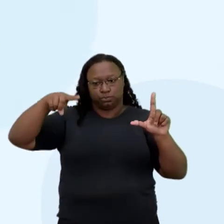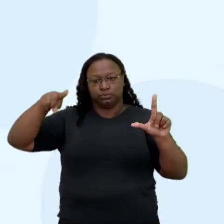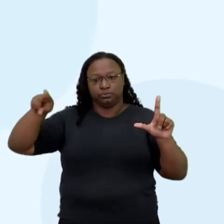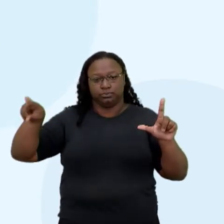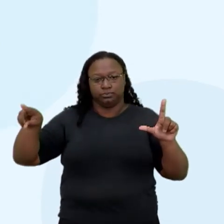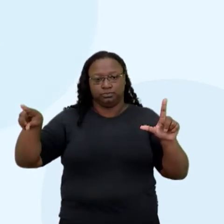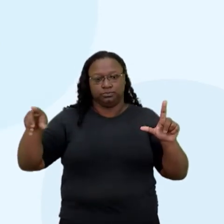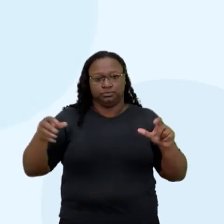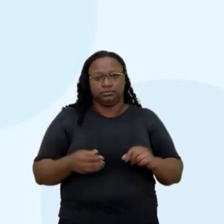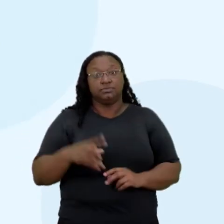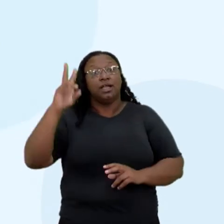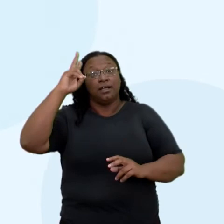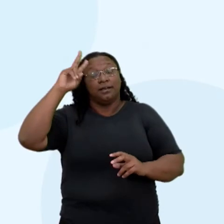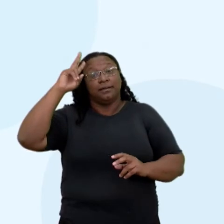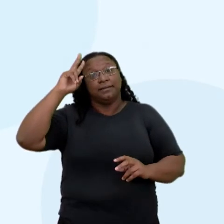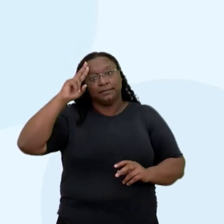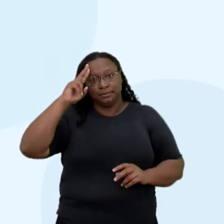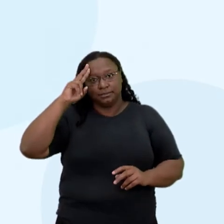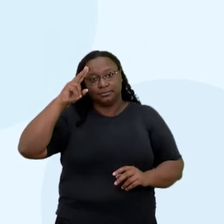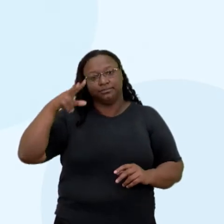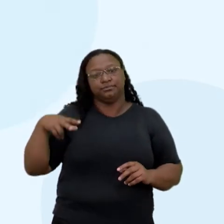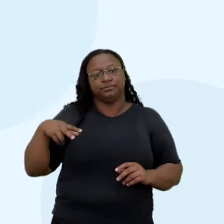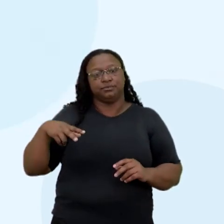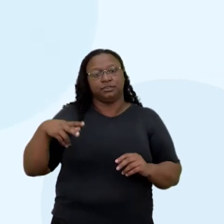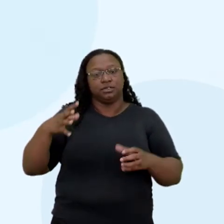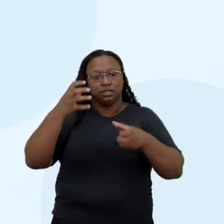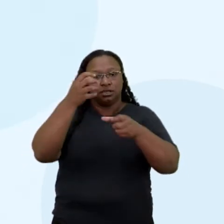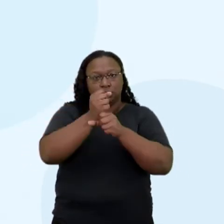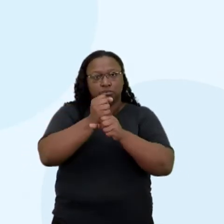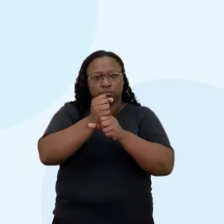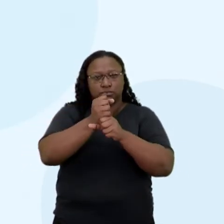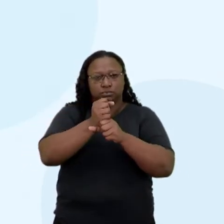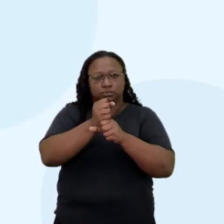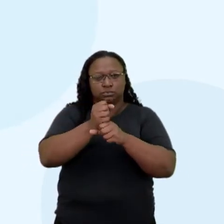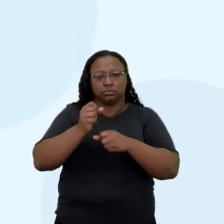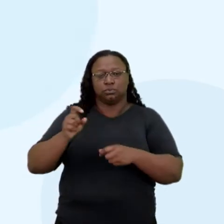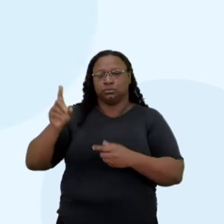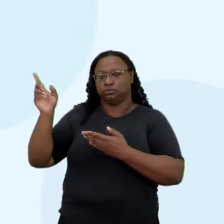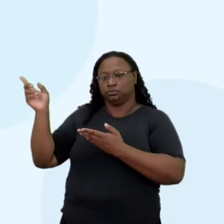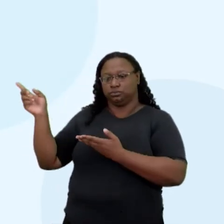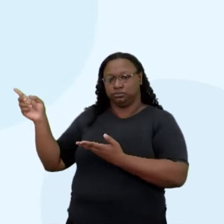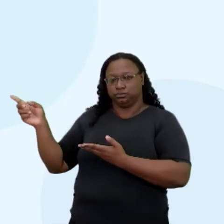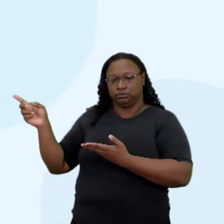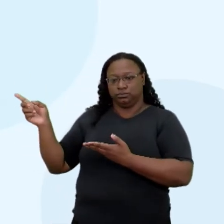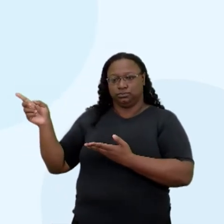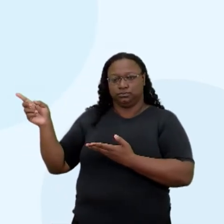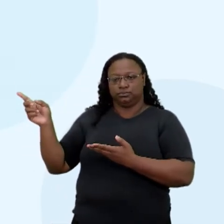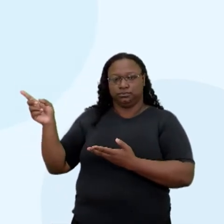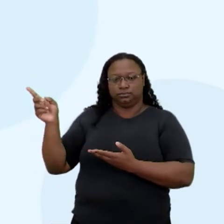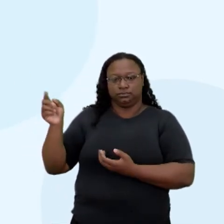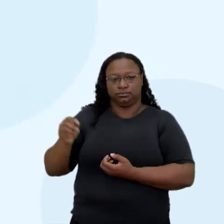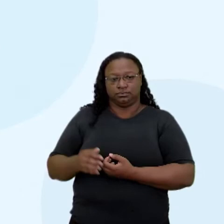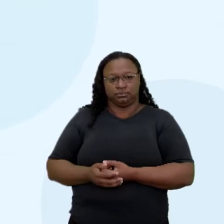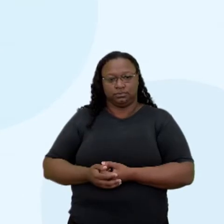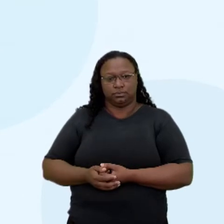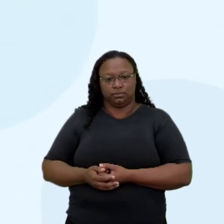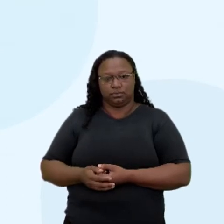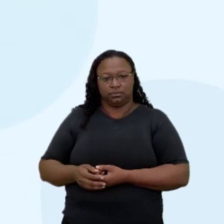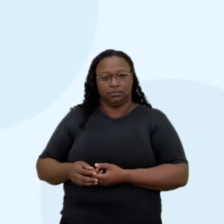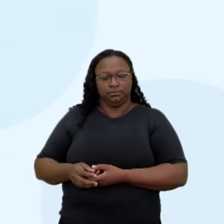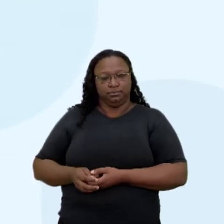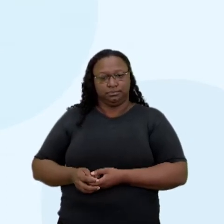lembra que a gente achou o somatório aí, né? Do I variando do 1 ao 11, né? Lembra que a gente fez aqui, ó, o famoso